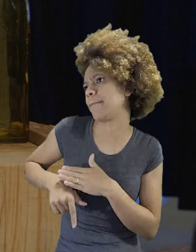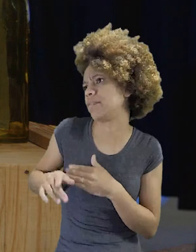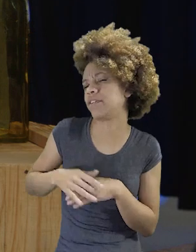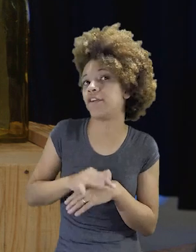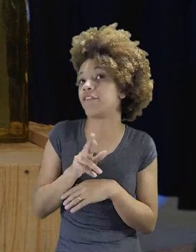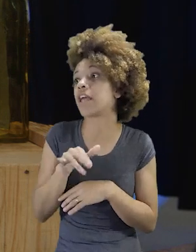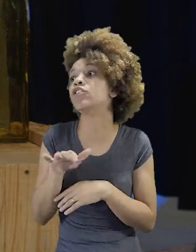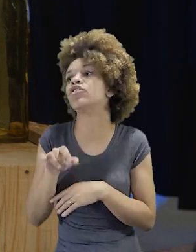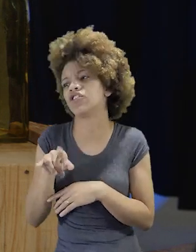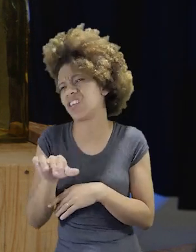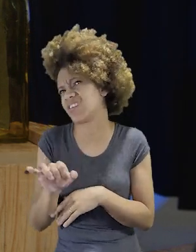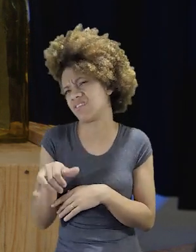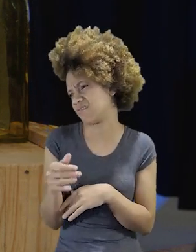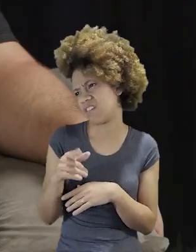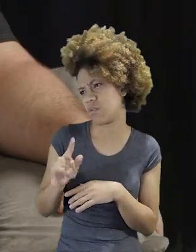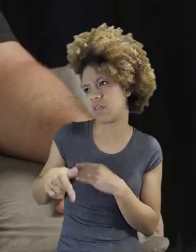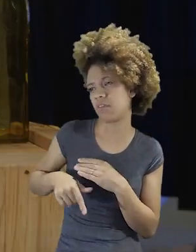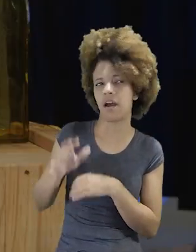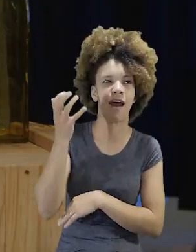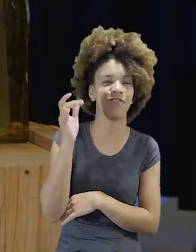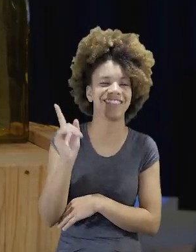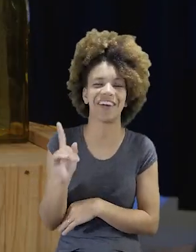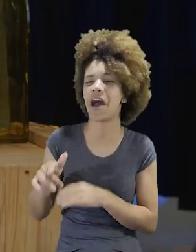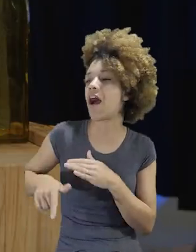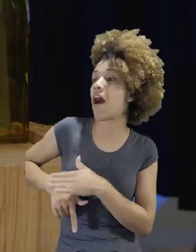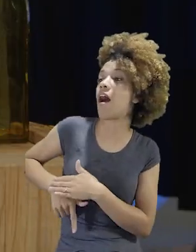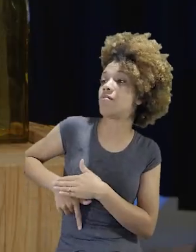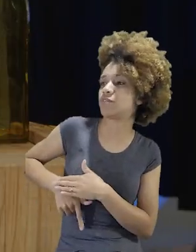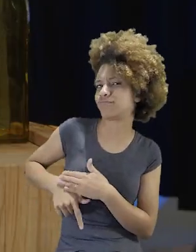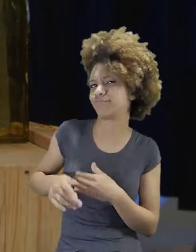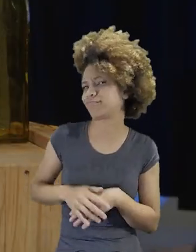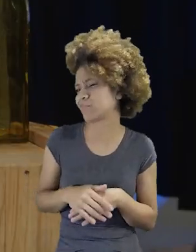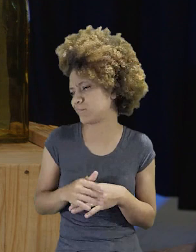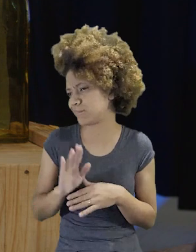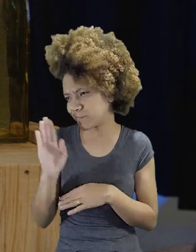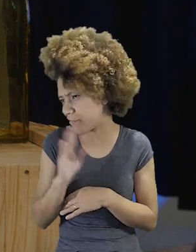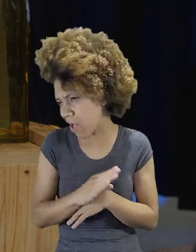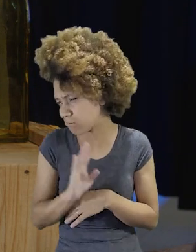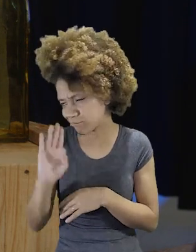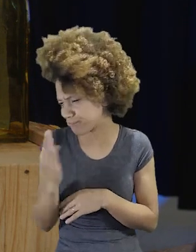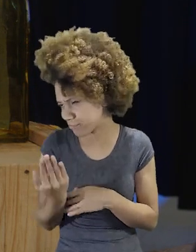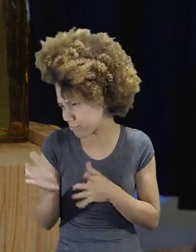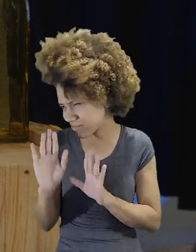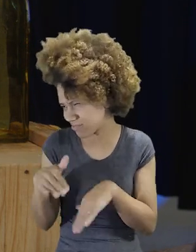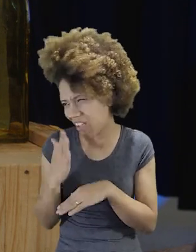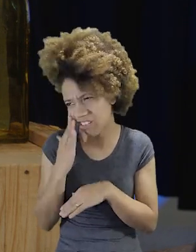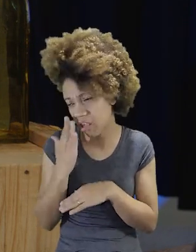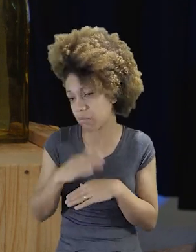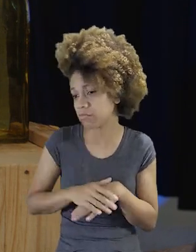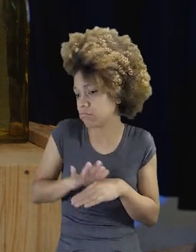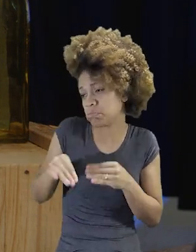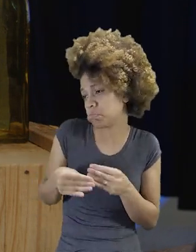uma arma de no forno fidgets não é uma árvore é uma árvore uma arma de verdade é